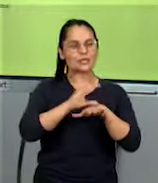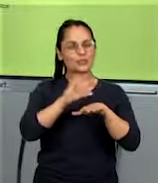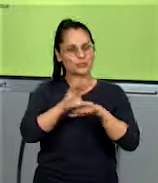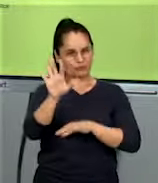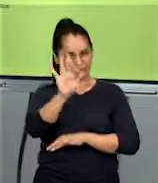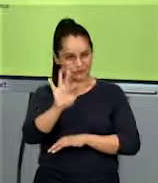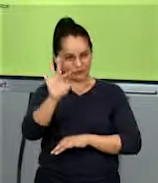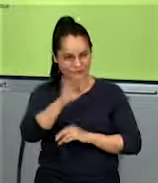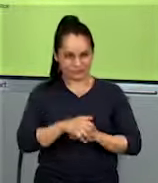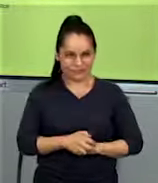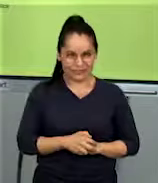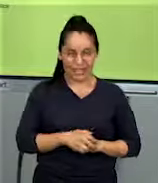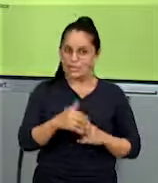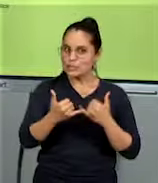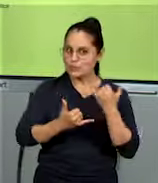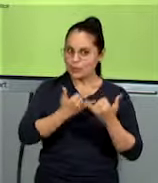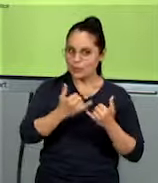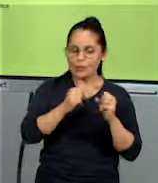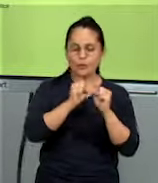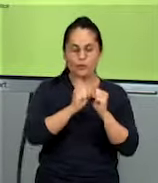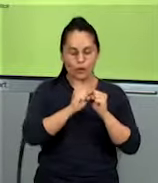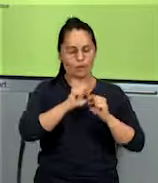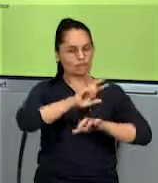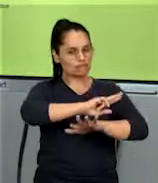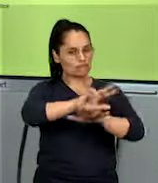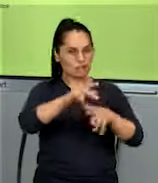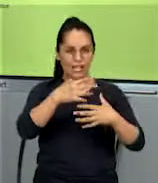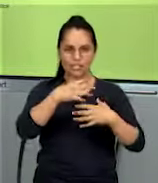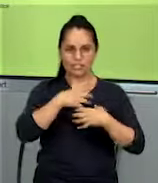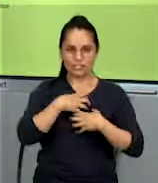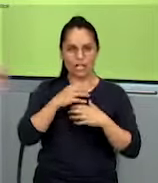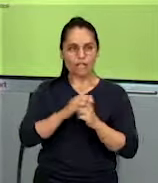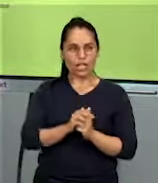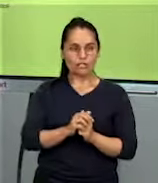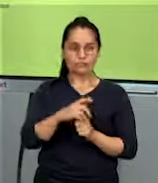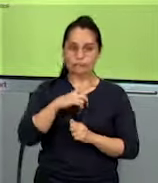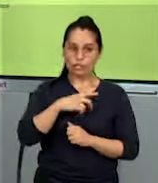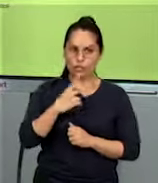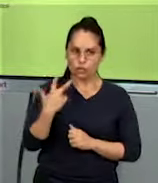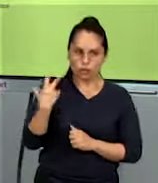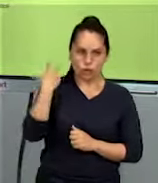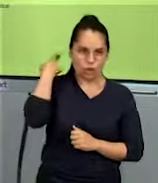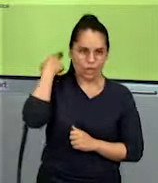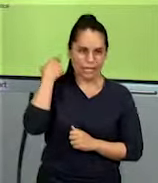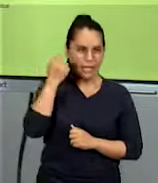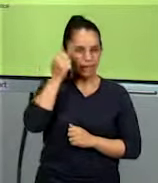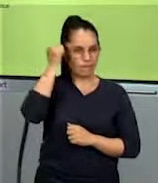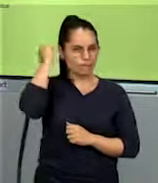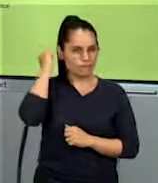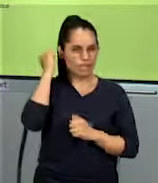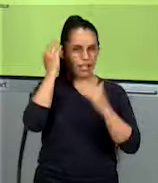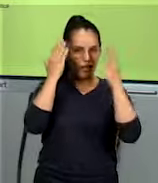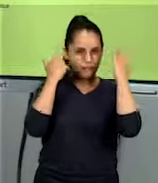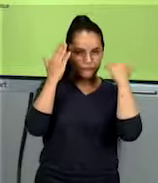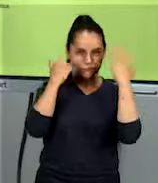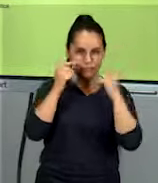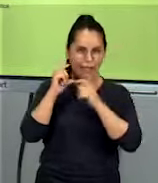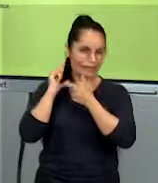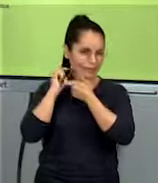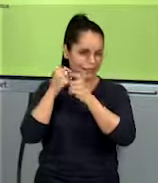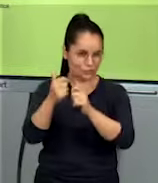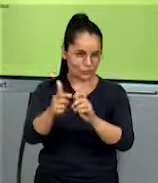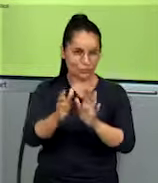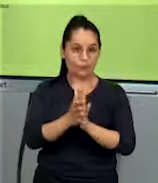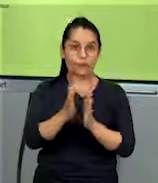superior. Essa brincadeira pode ser de várias formas. Essa de cortar cabelo, encher de tinta, é uma das mais